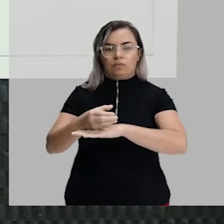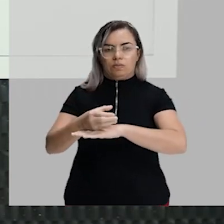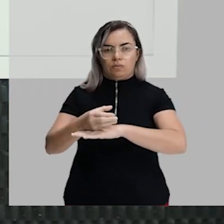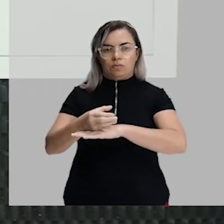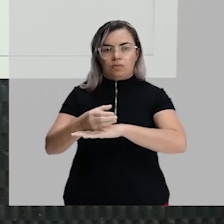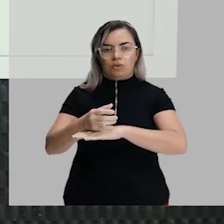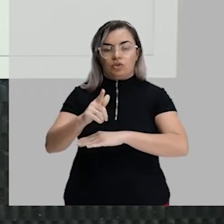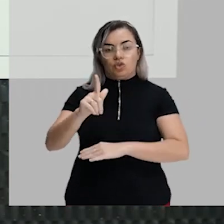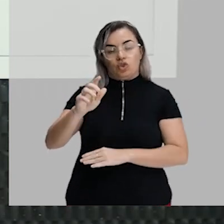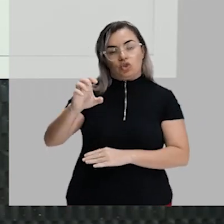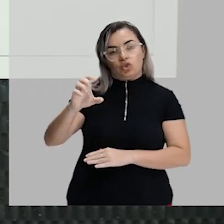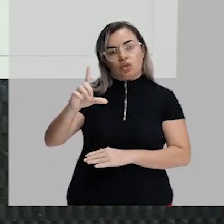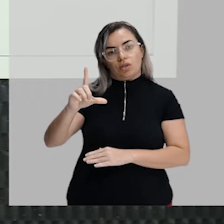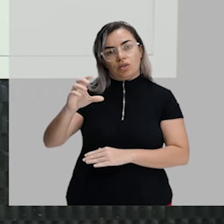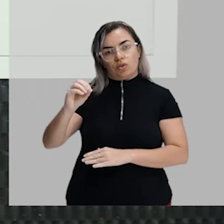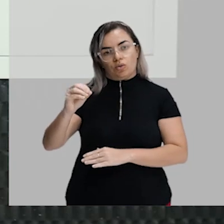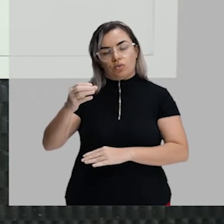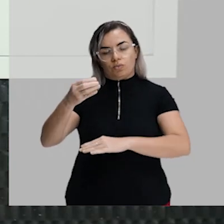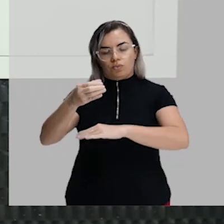De gelo,